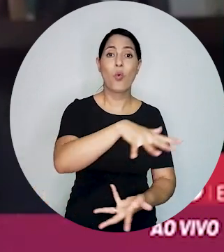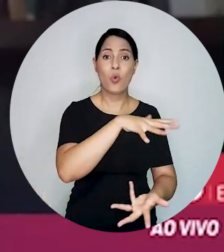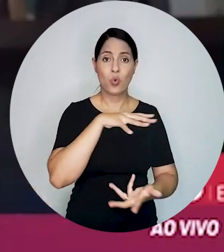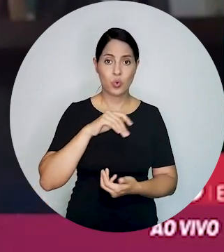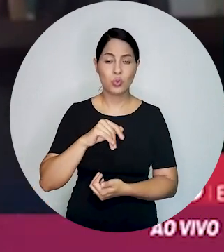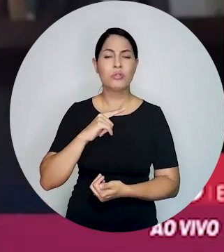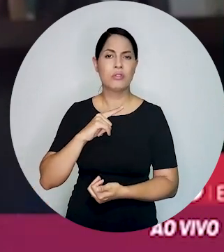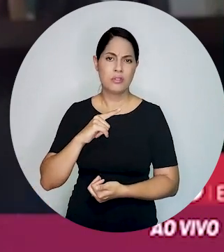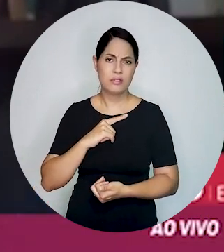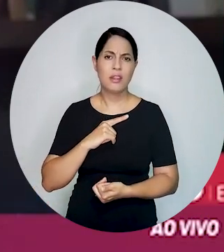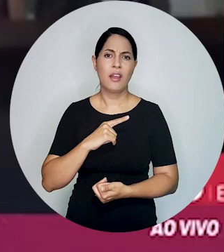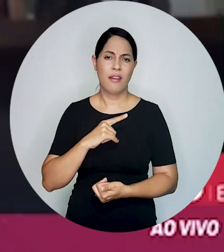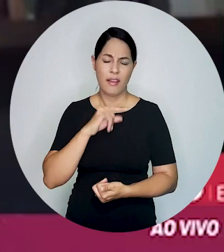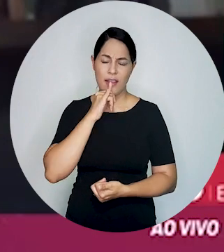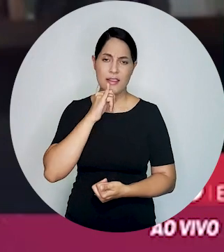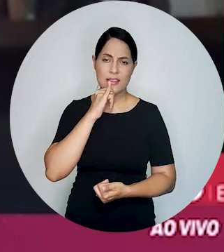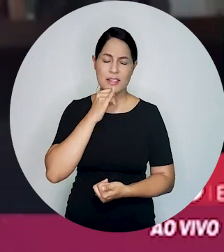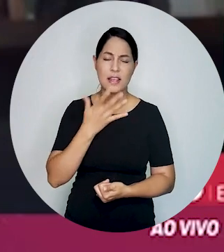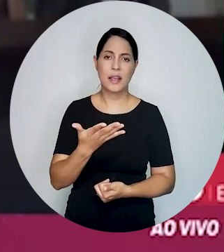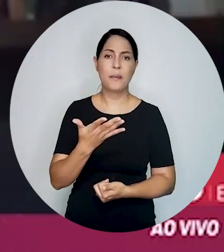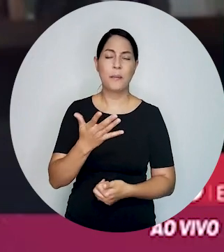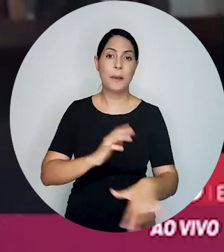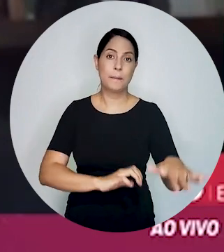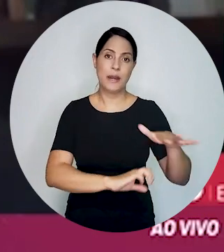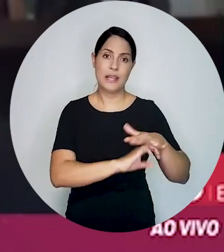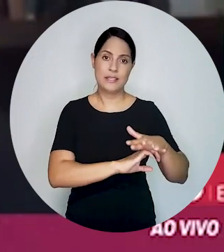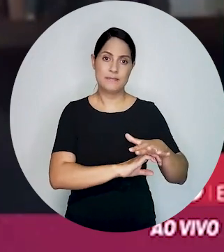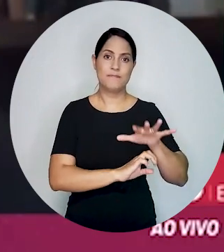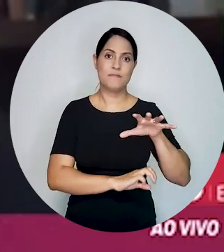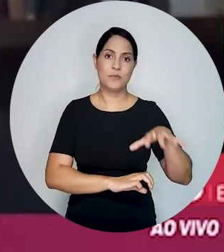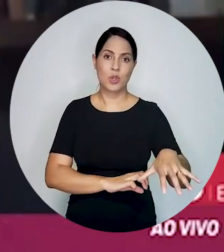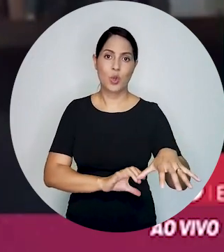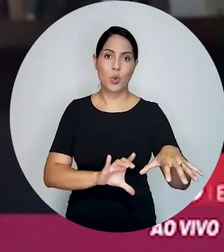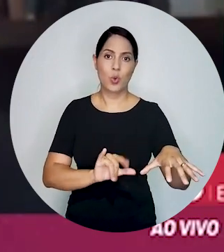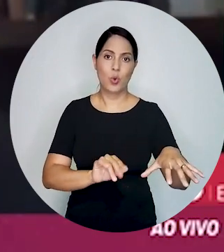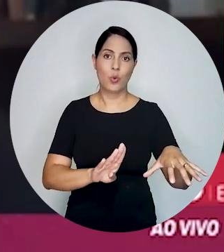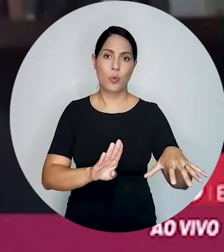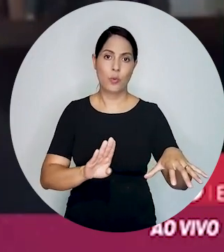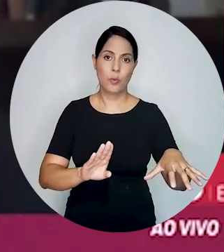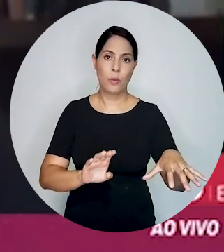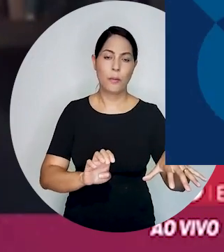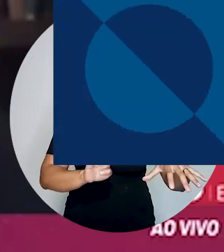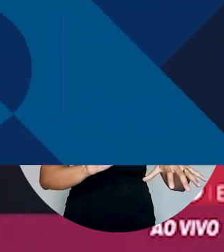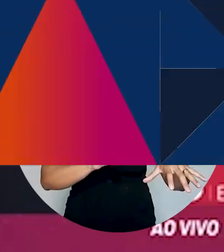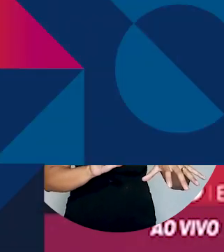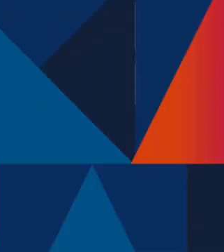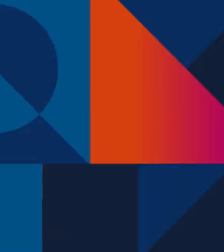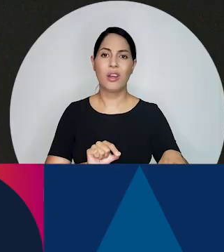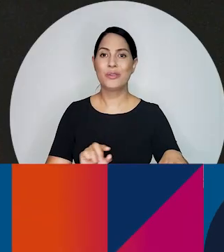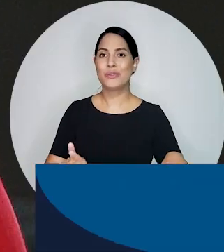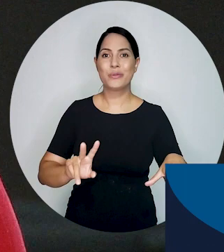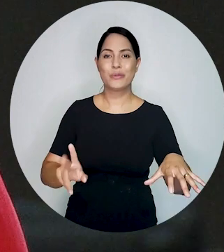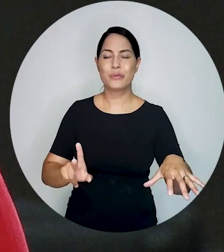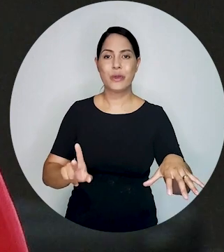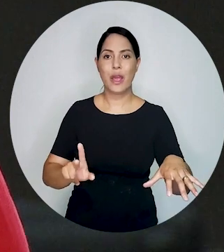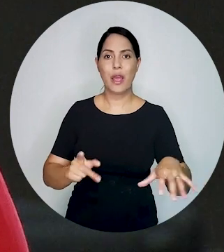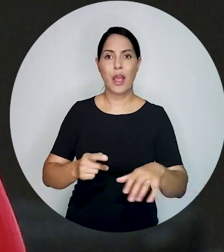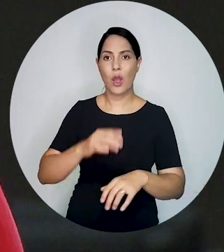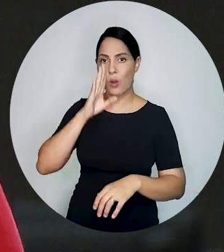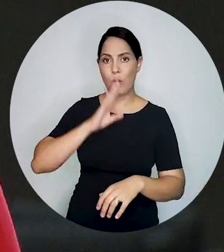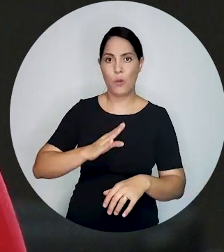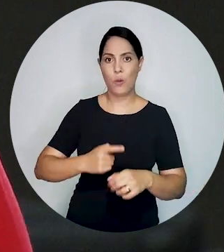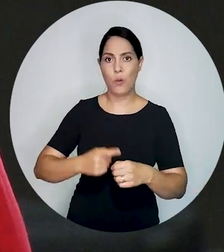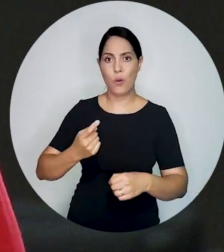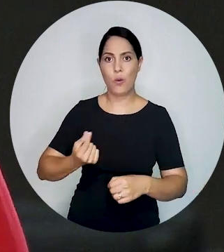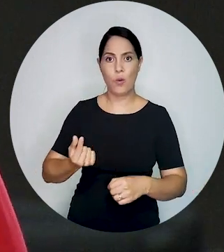têm clubes na modalidade empresa, ou seja, não são associações civis sem fins lucrativos. Agora nós vamos